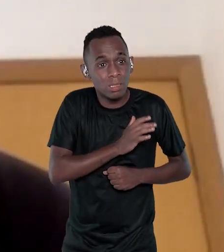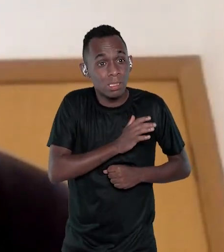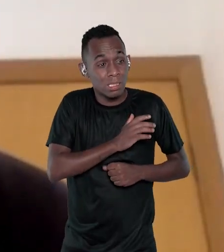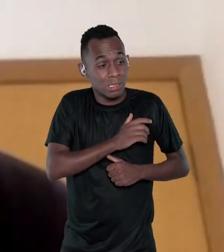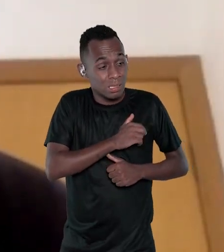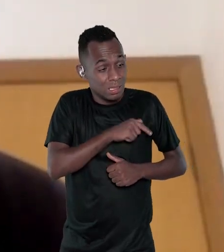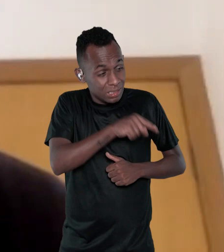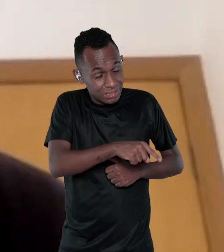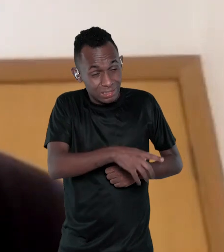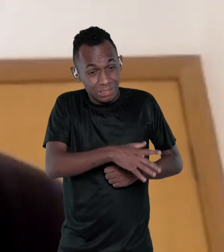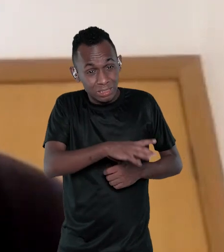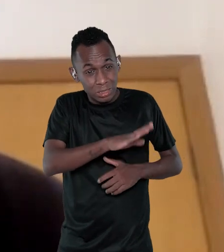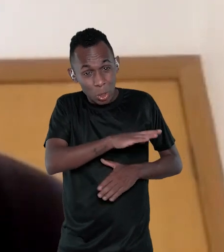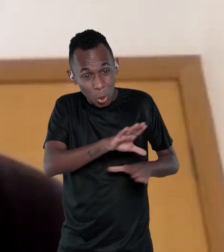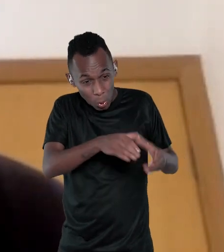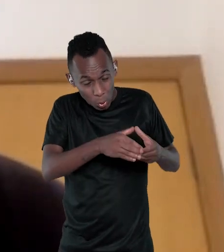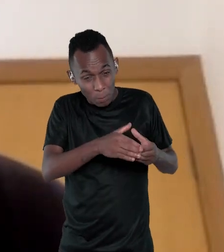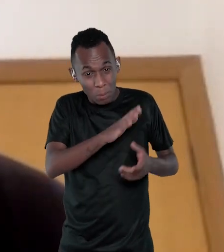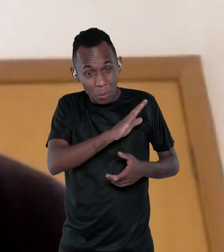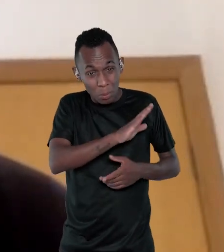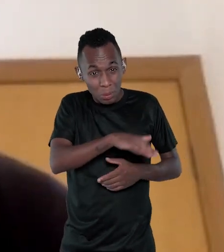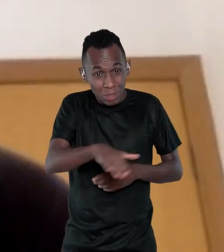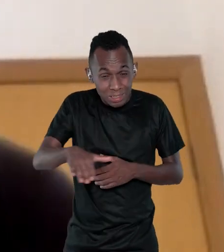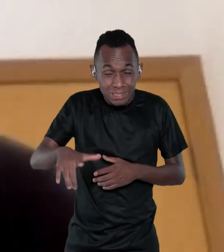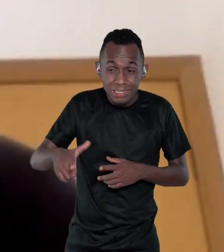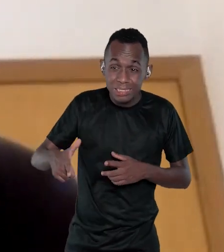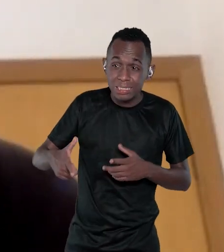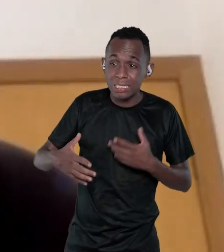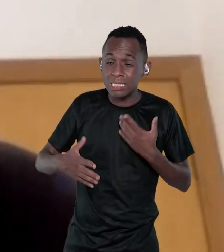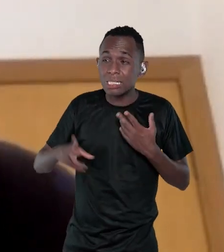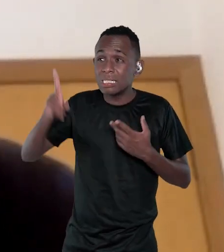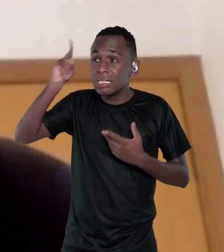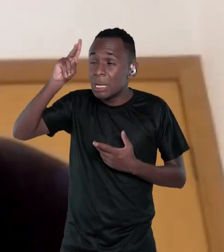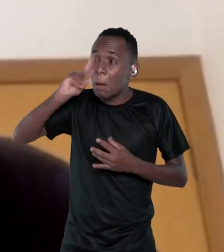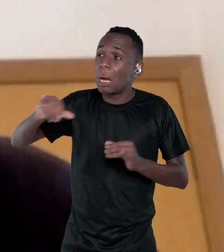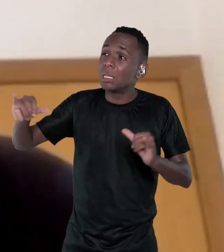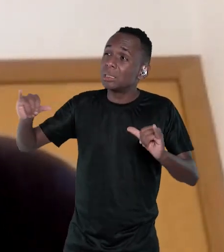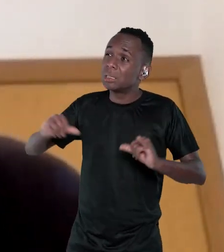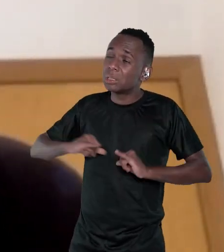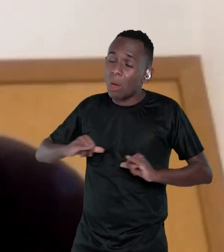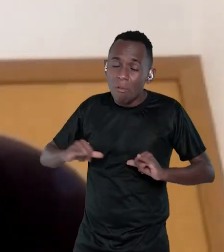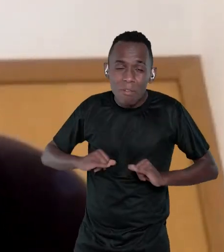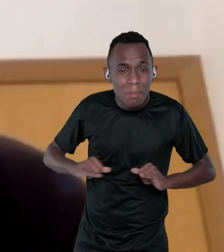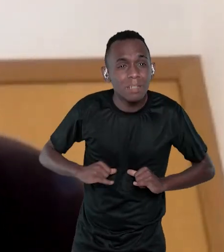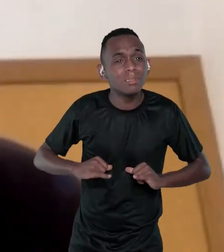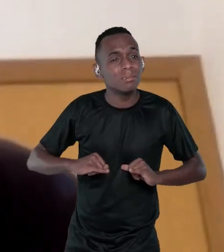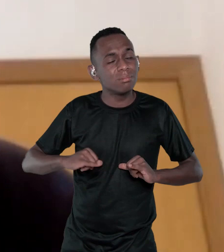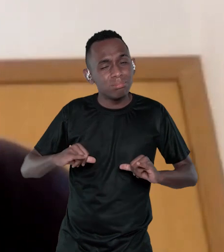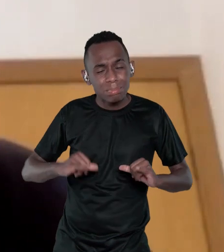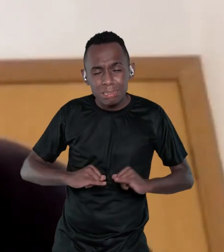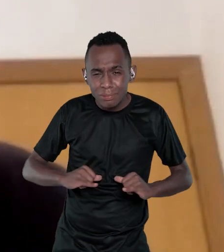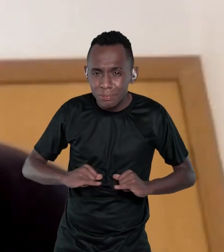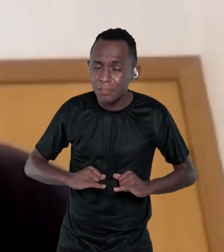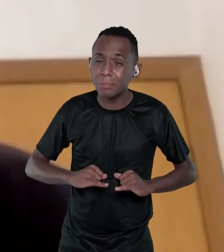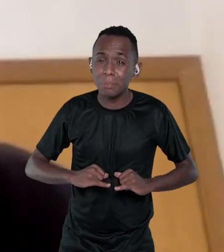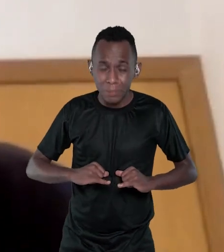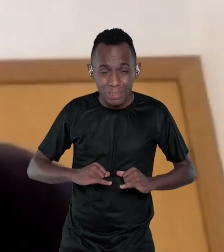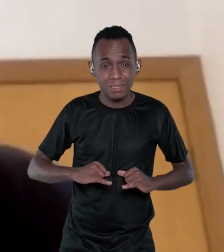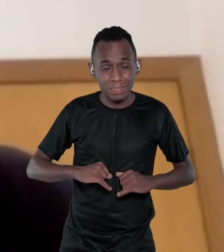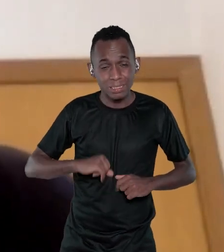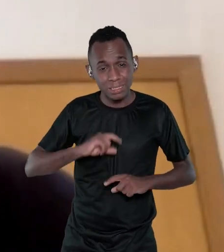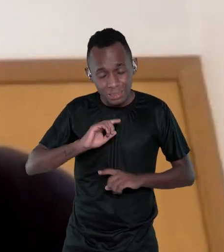meu coração. Meninos do vale suportam tristezas, trançam lembranças